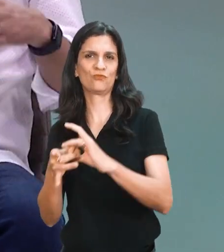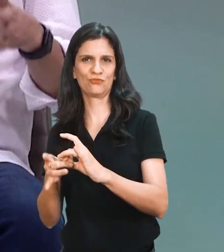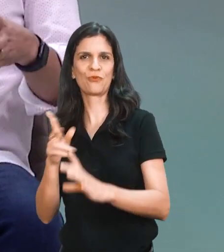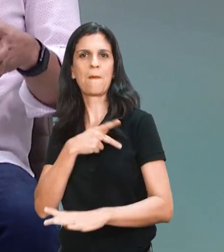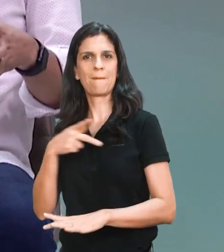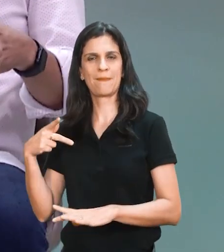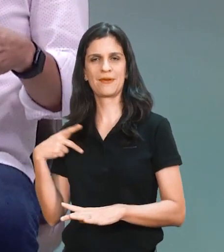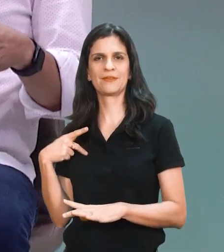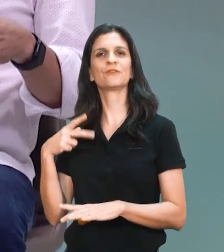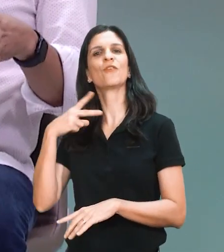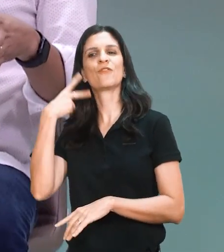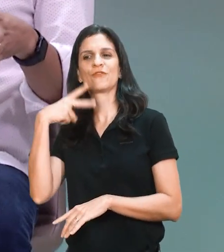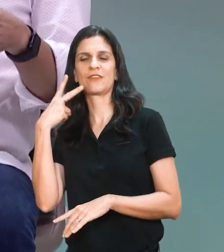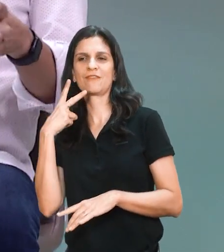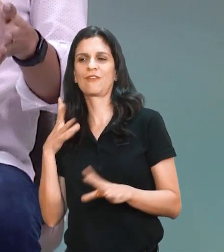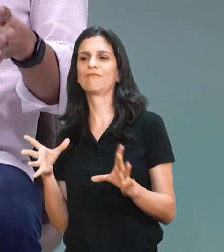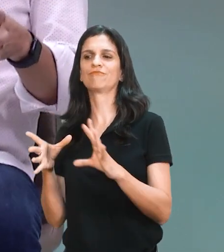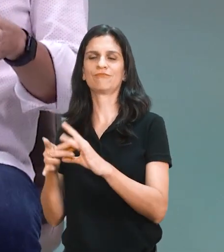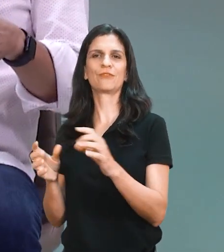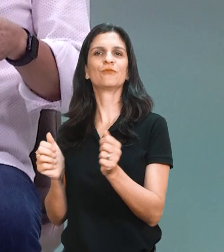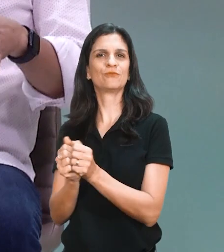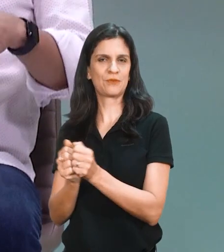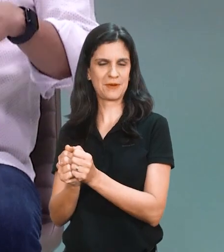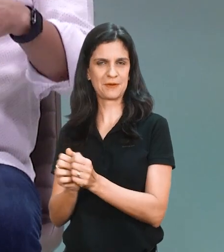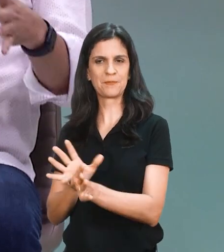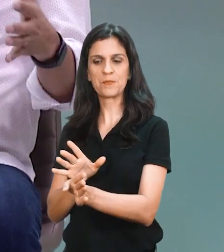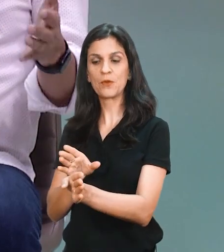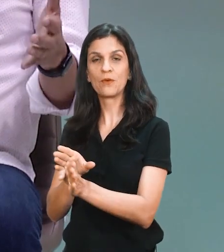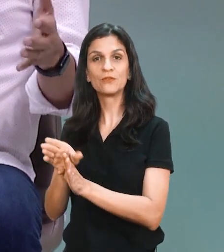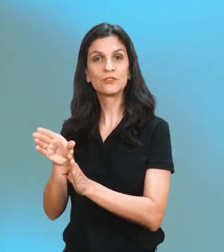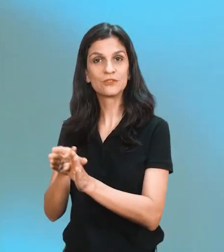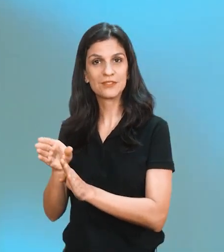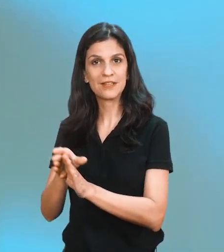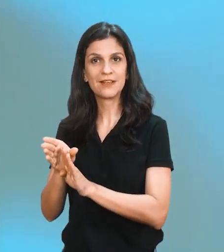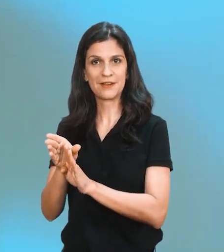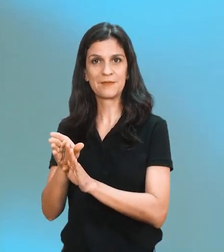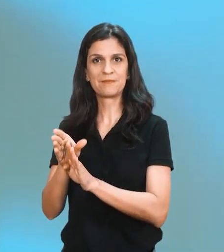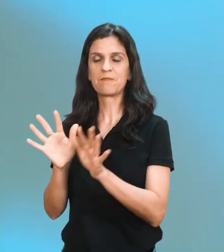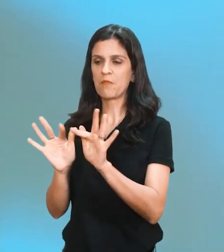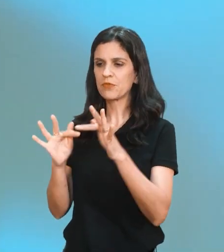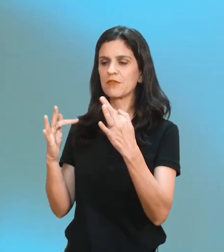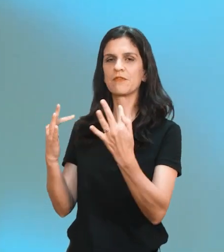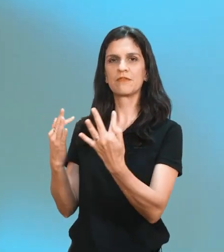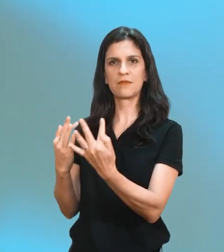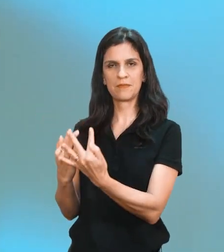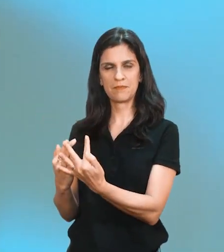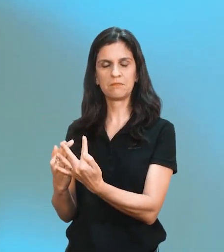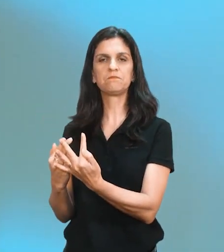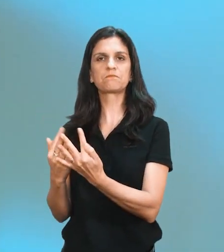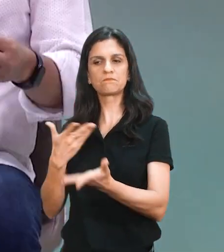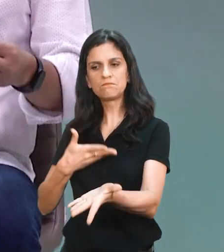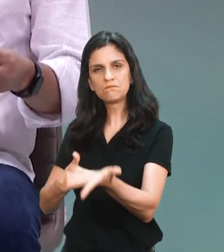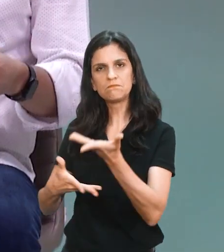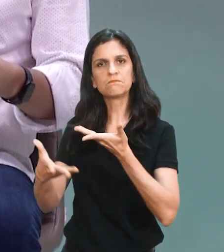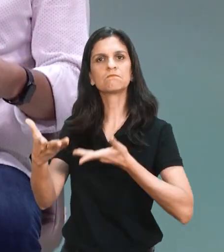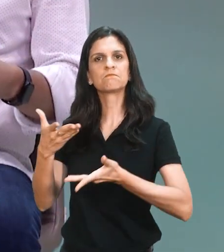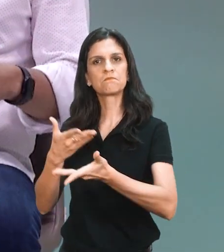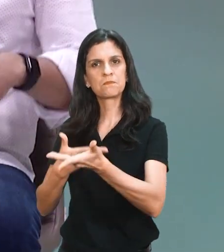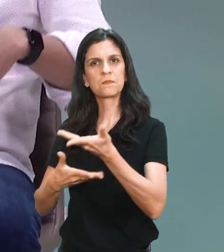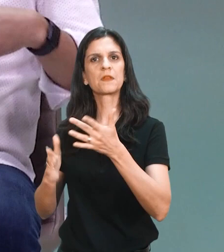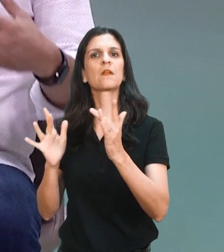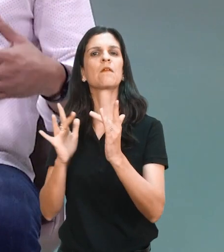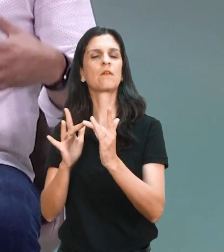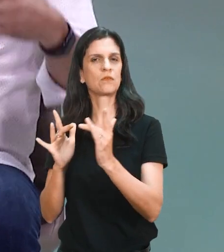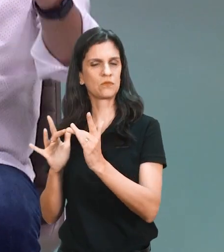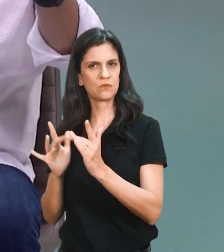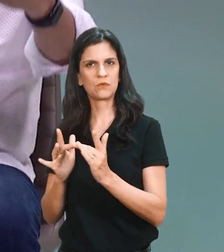às vezes você chega numa situação que você vê e a família está realmente numa situação deplorável e você vai ali auxiliando,